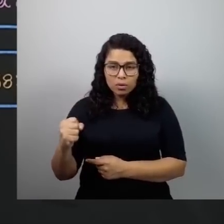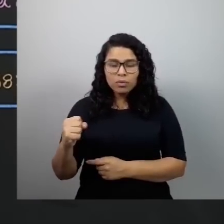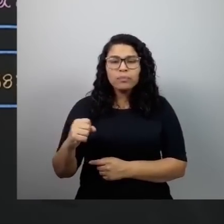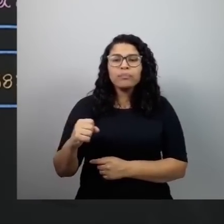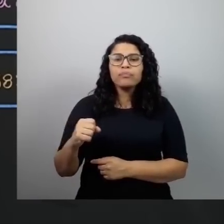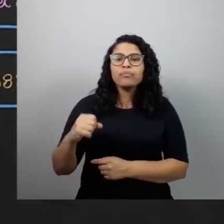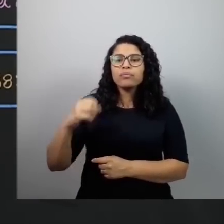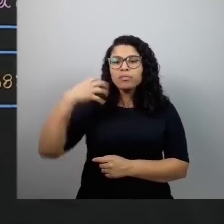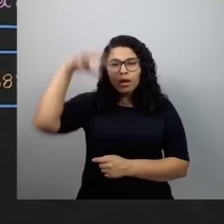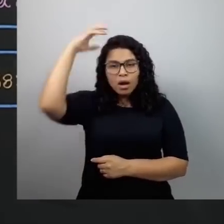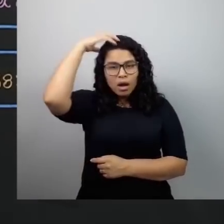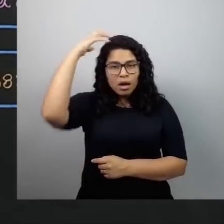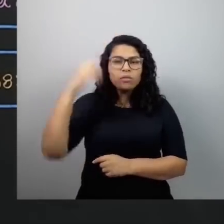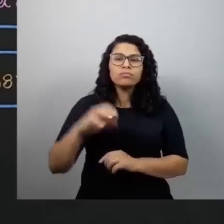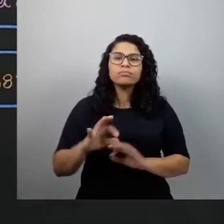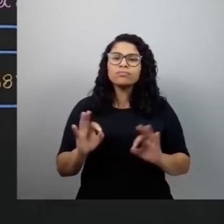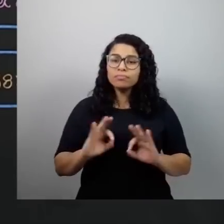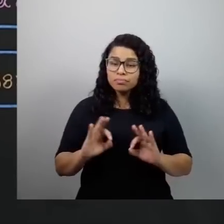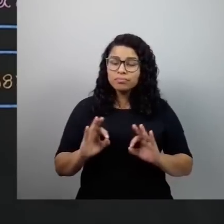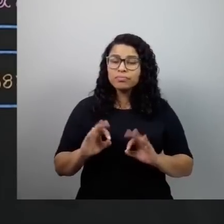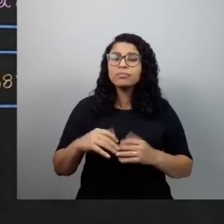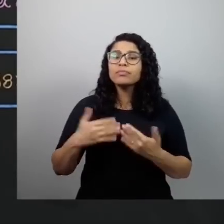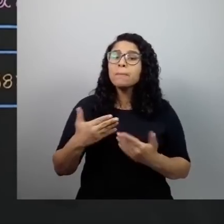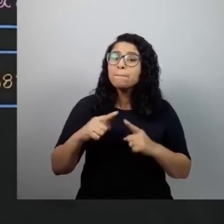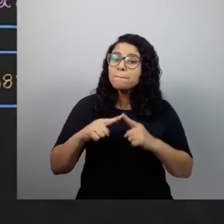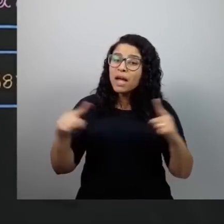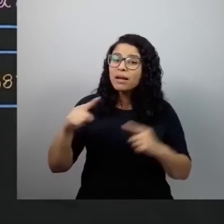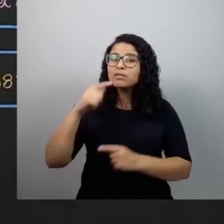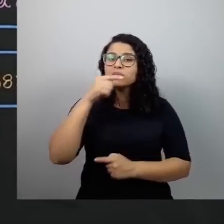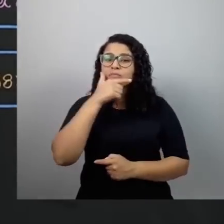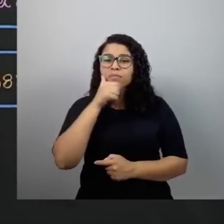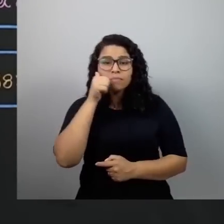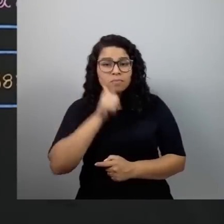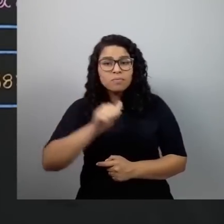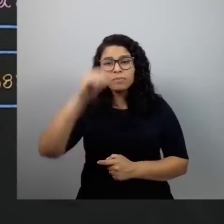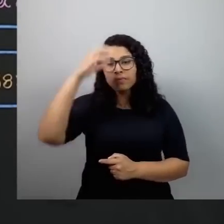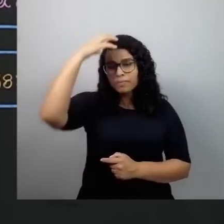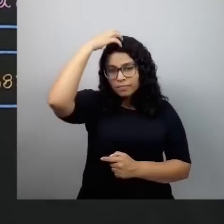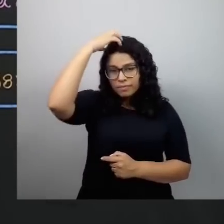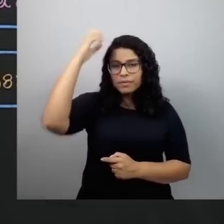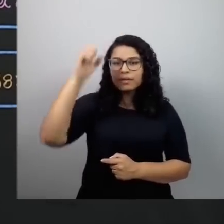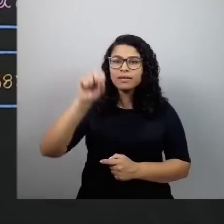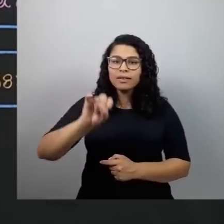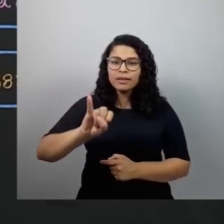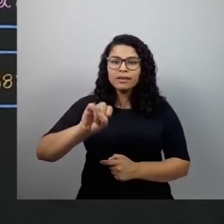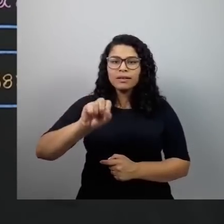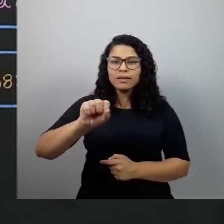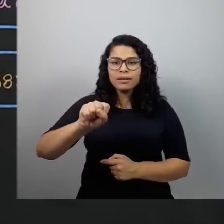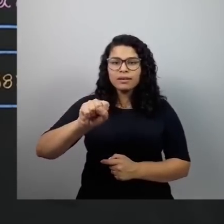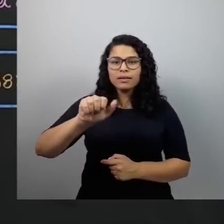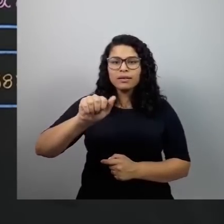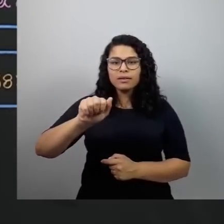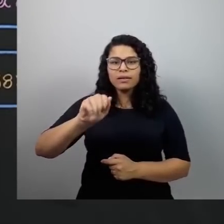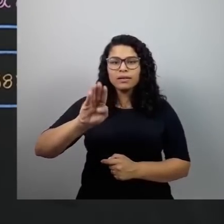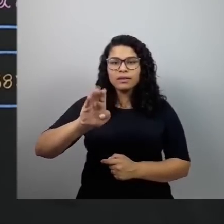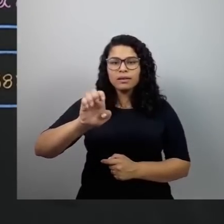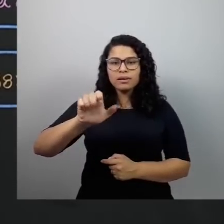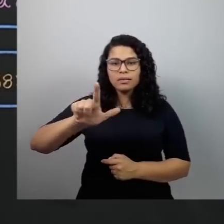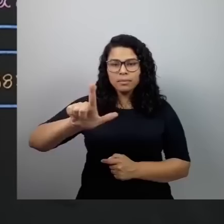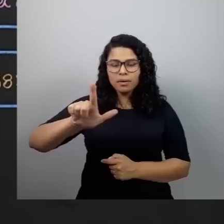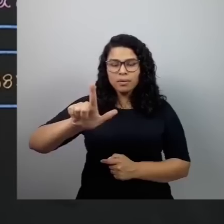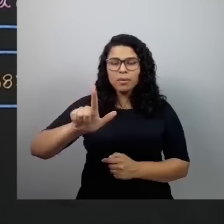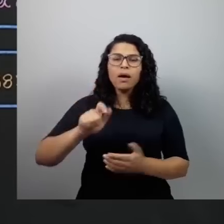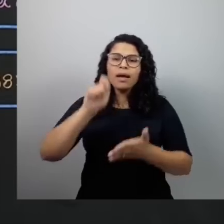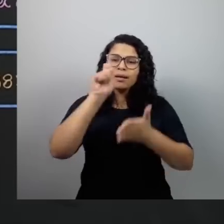Isabel, não por um ato próprio, porque ela achava, mas como resultado de uma pressão política, assina-se a Lei